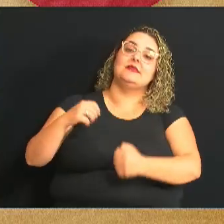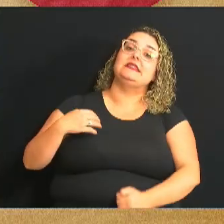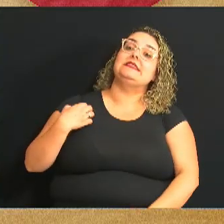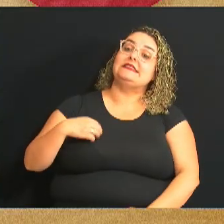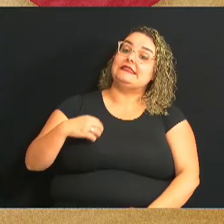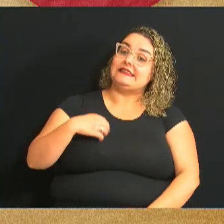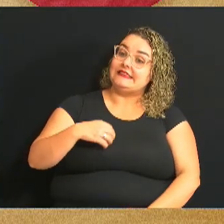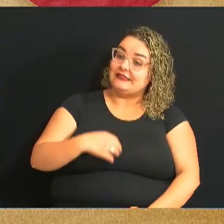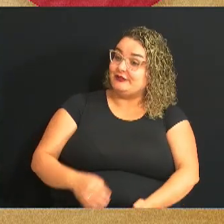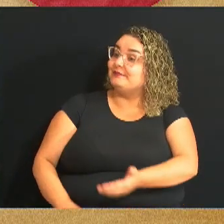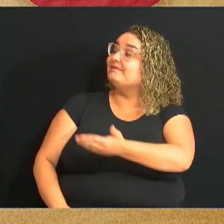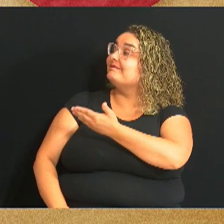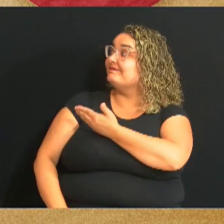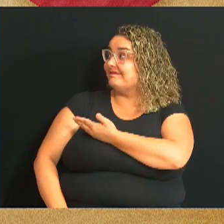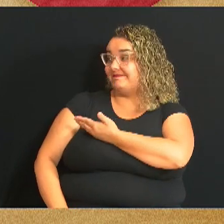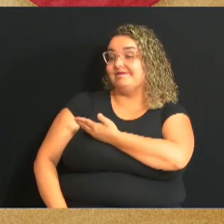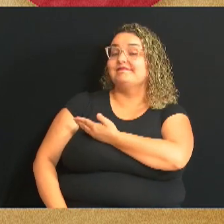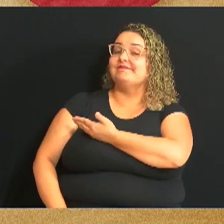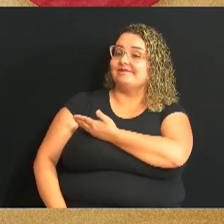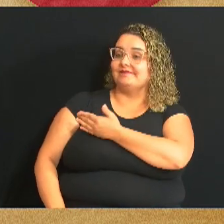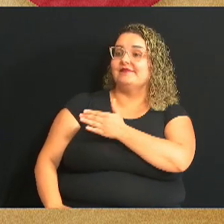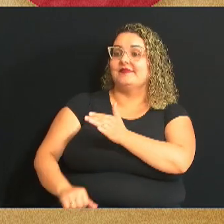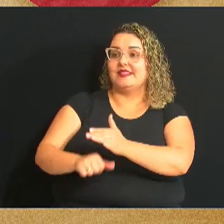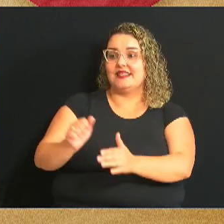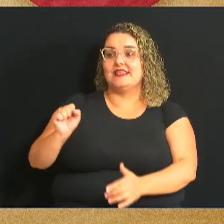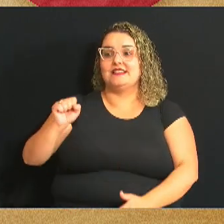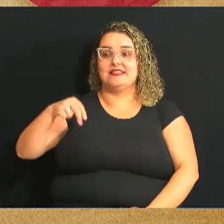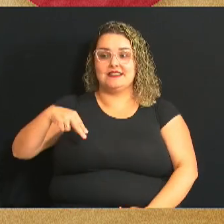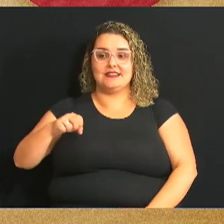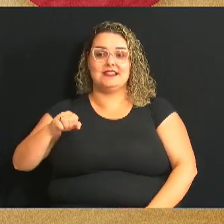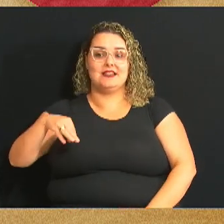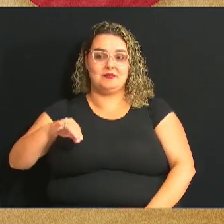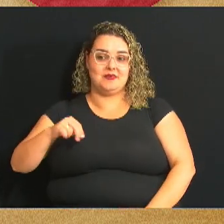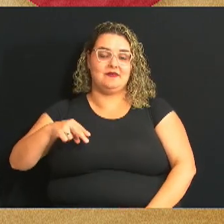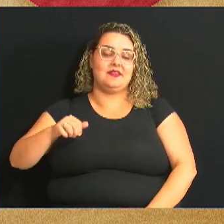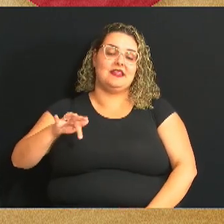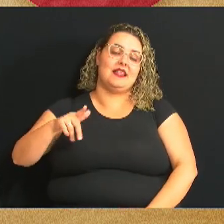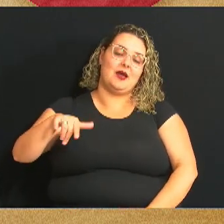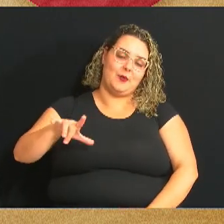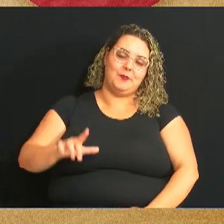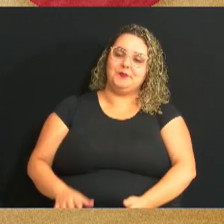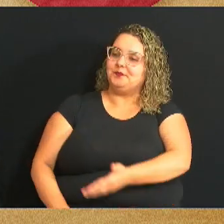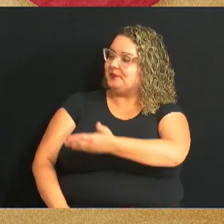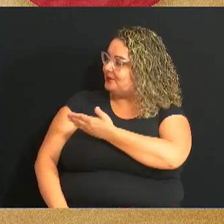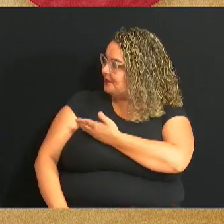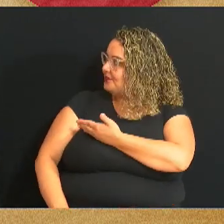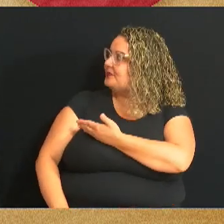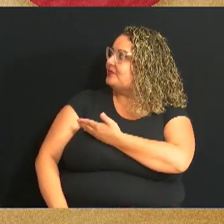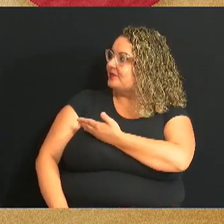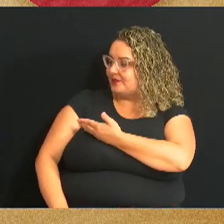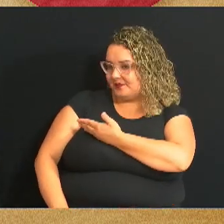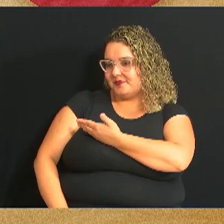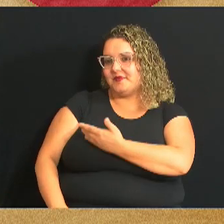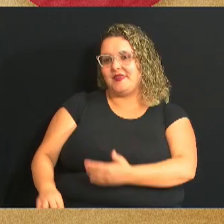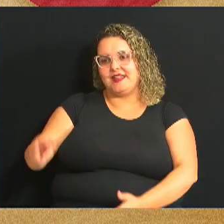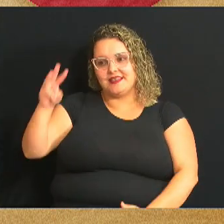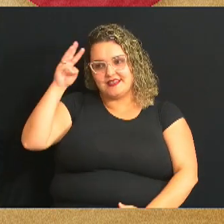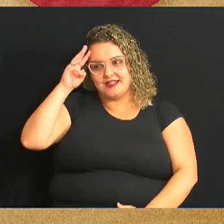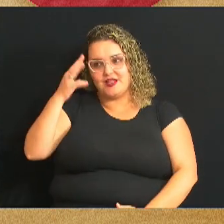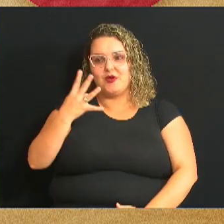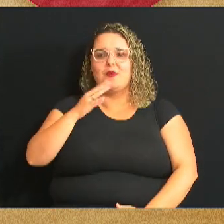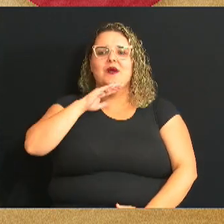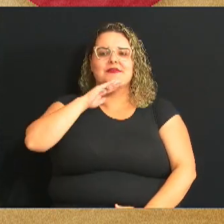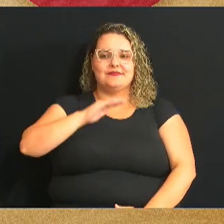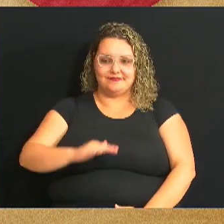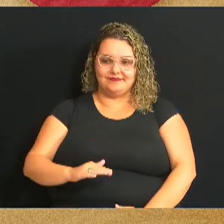Então, um grande jogo, é a primeira semifinal que você já acompanha aí na sua tela nesta terça-feira, 4 horas da tarde.